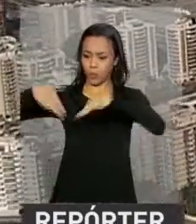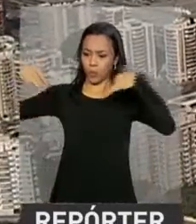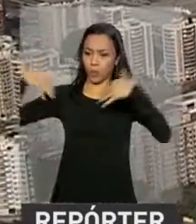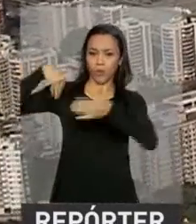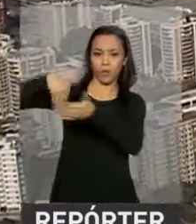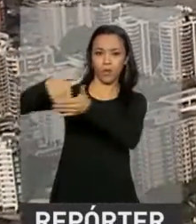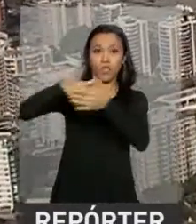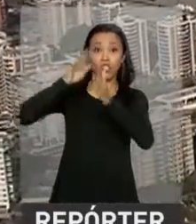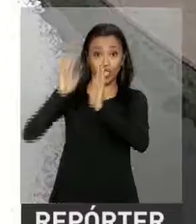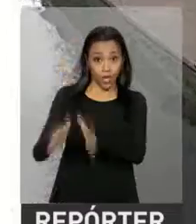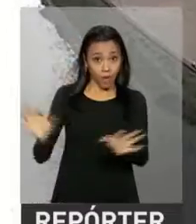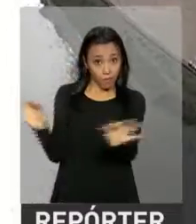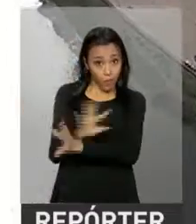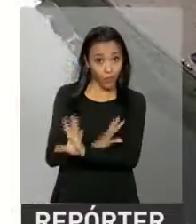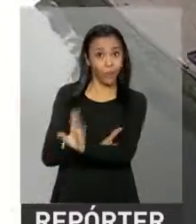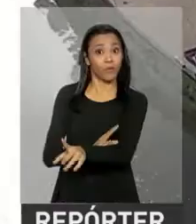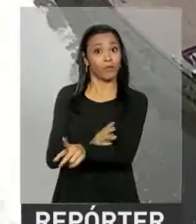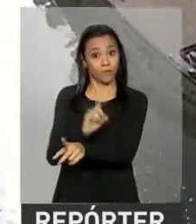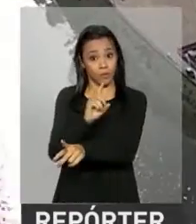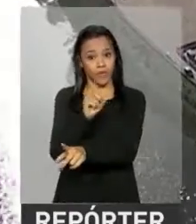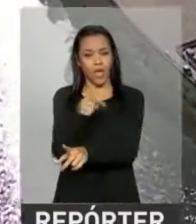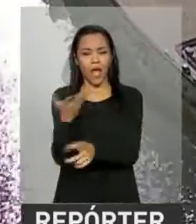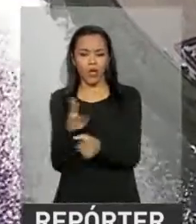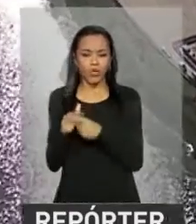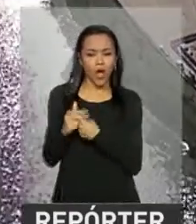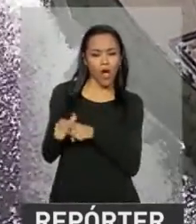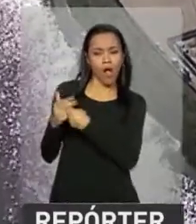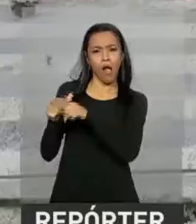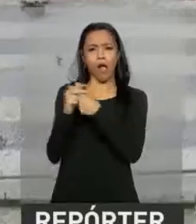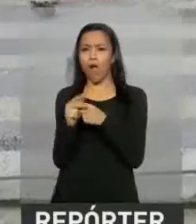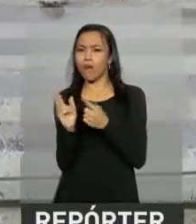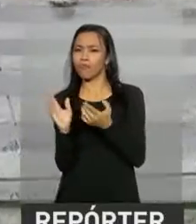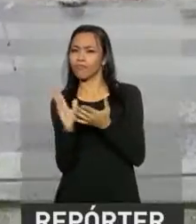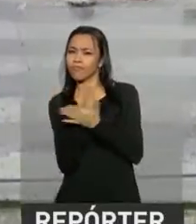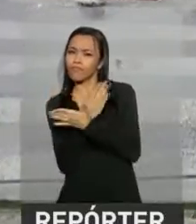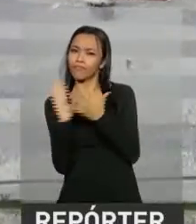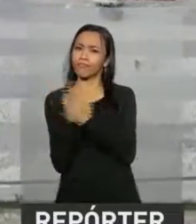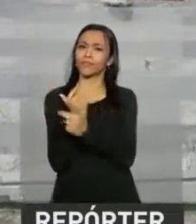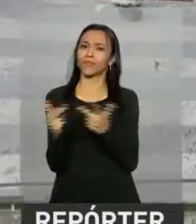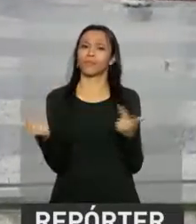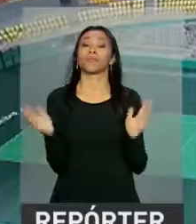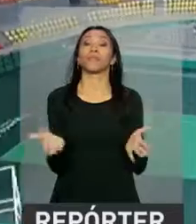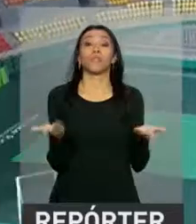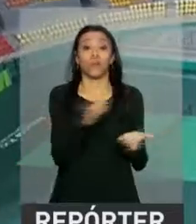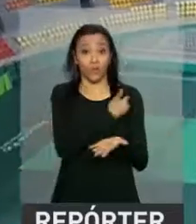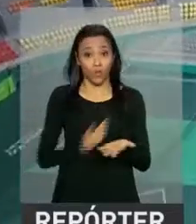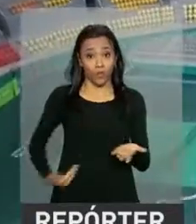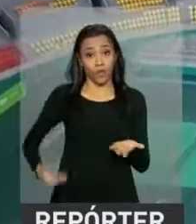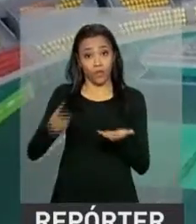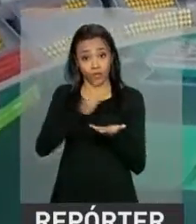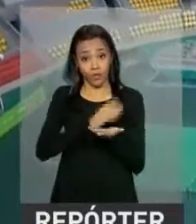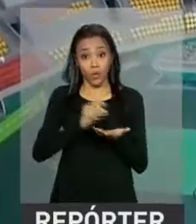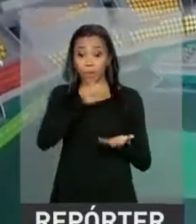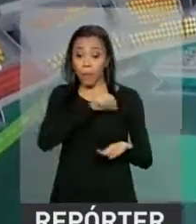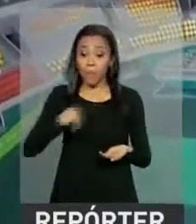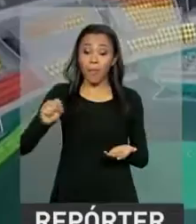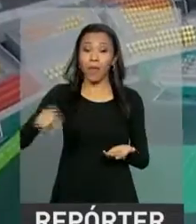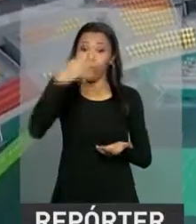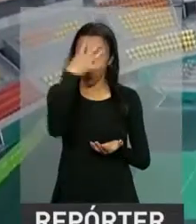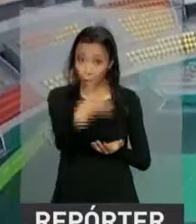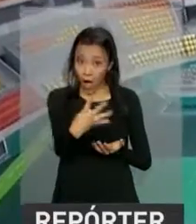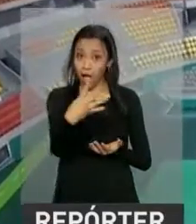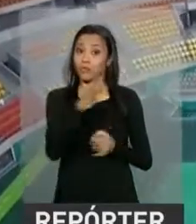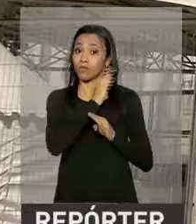das obras concluídas e agora passa pelos ajustes finais. O governo federal custeou 4 das 9 novas